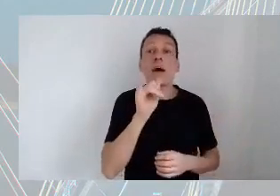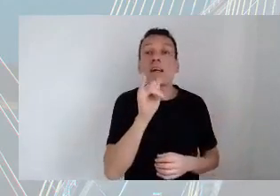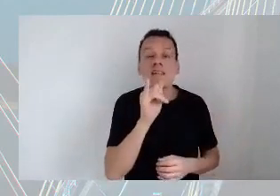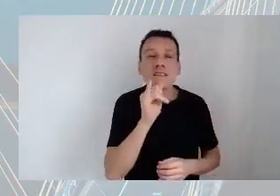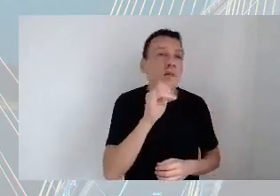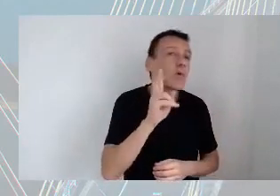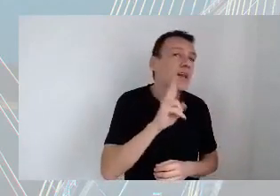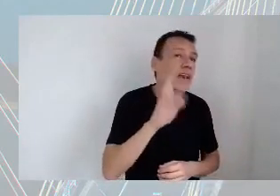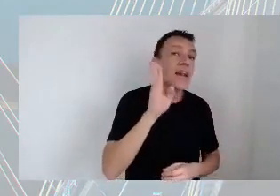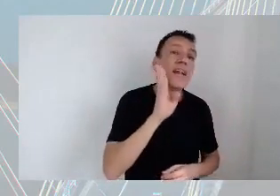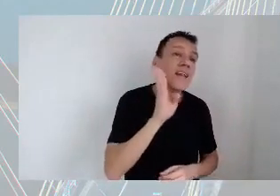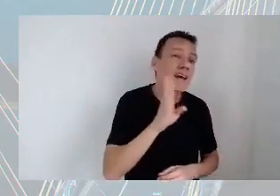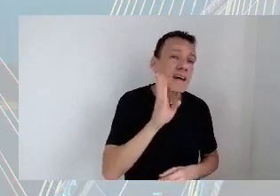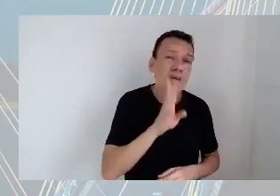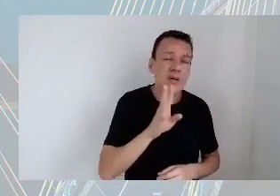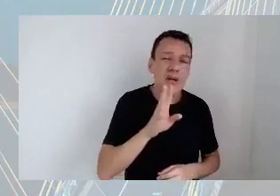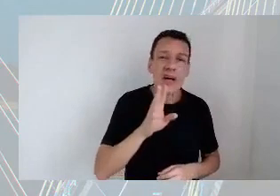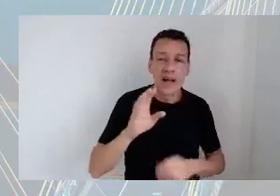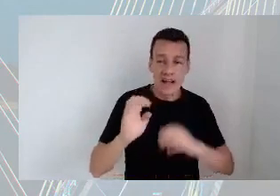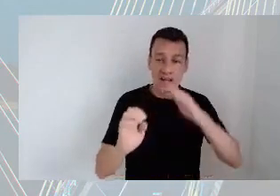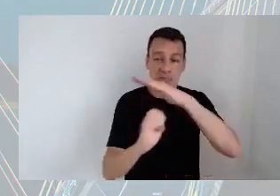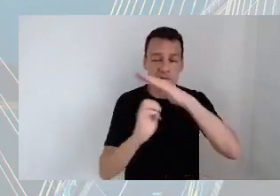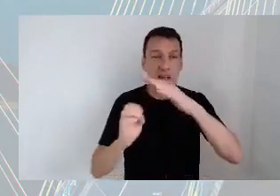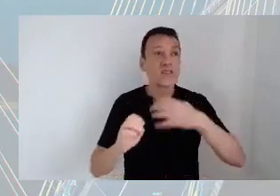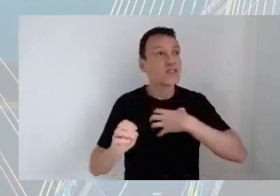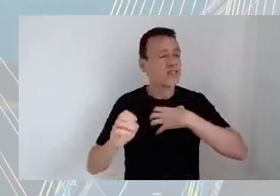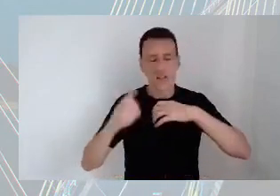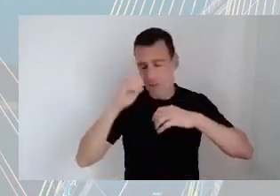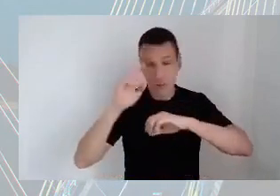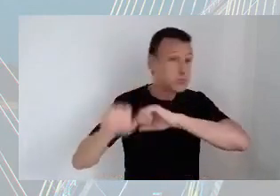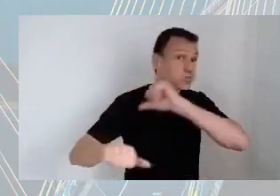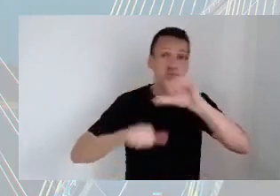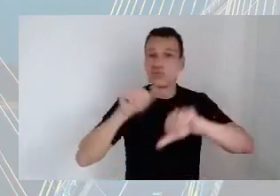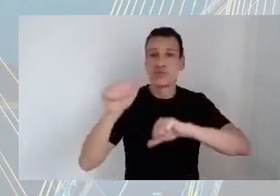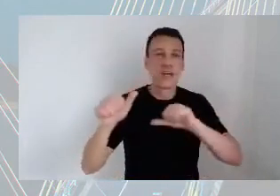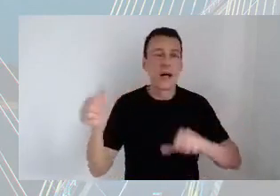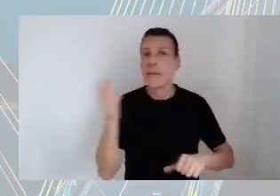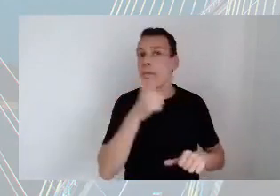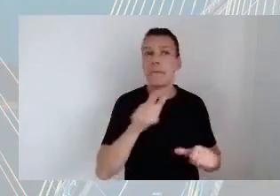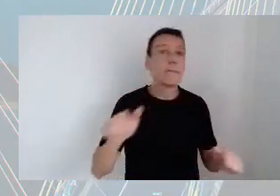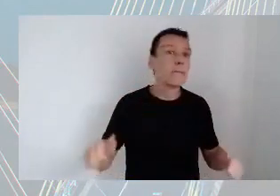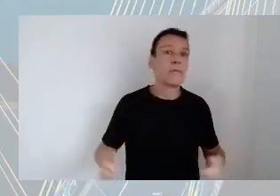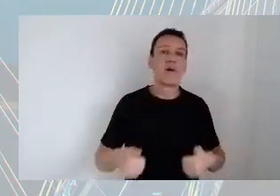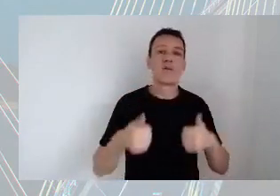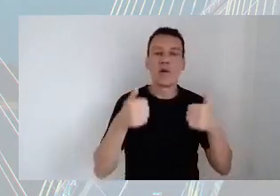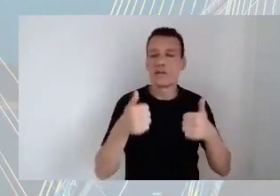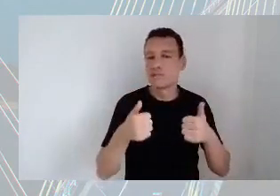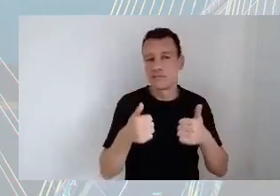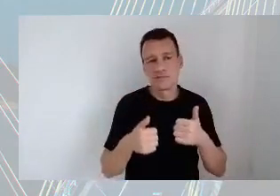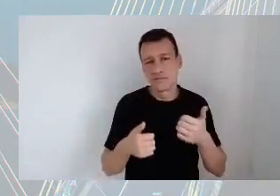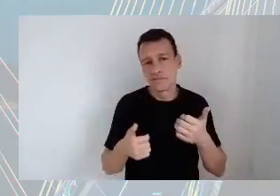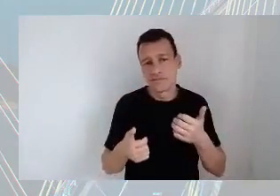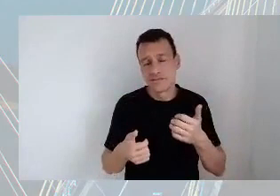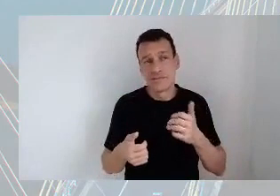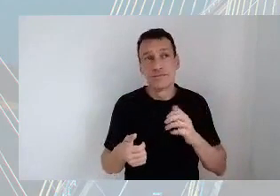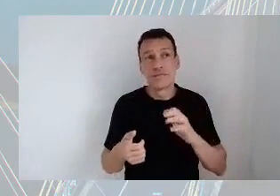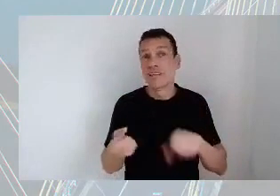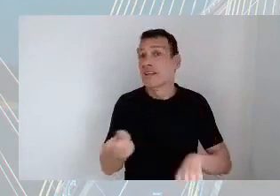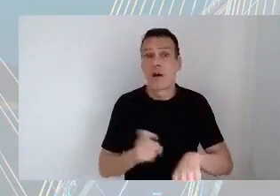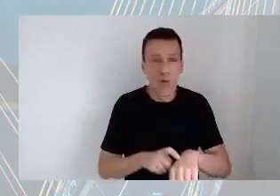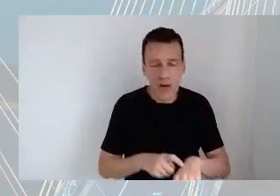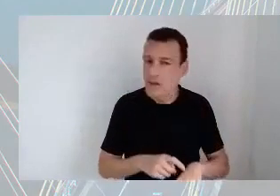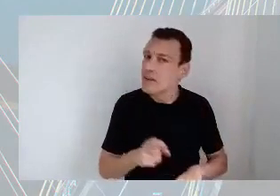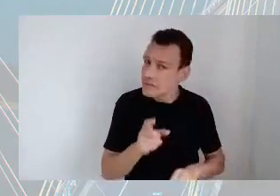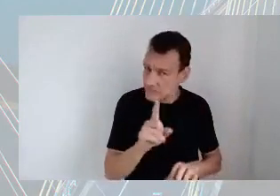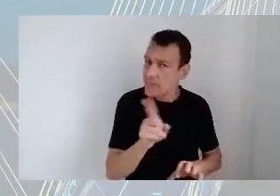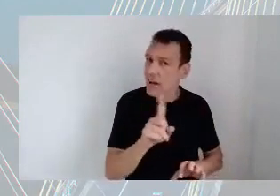de poder explorar vantagens competitivas realmente transformadoras nesse mercado. Né? Mas se a gente busca